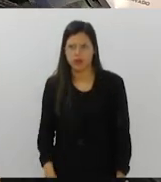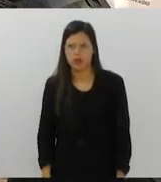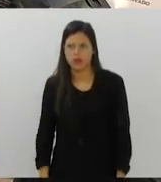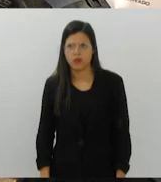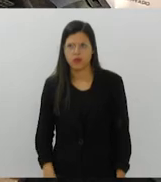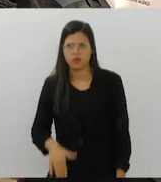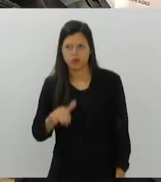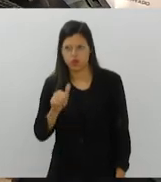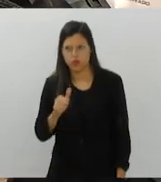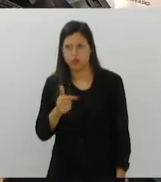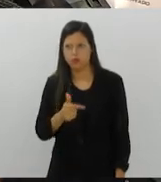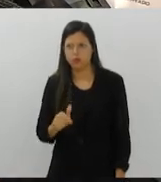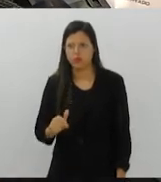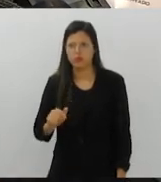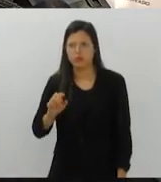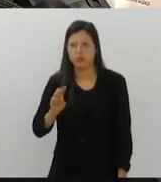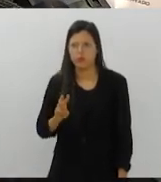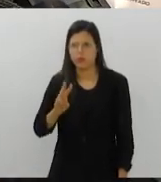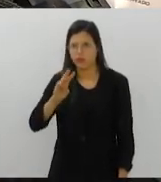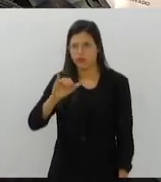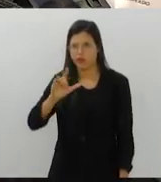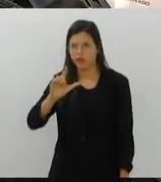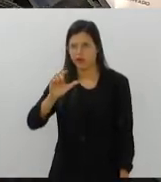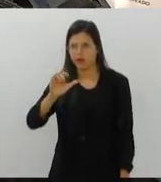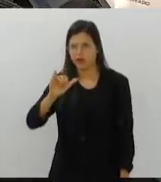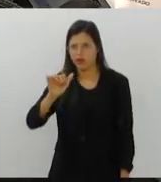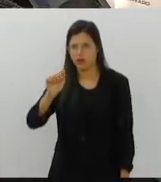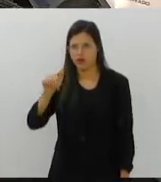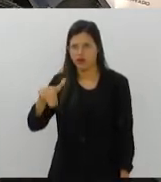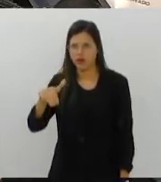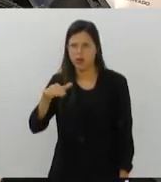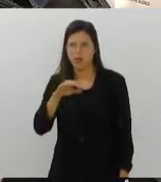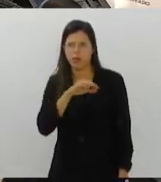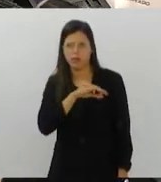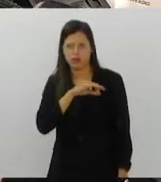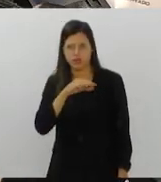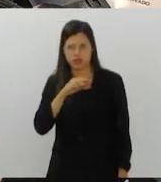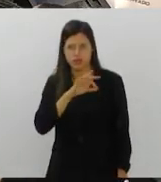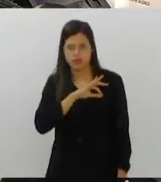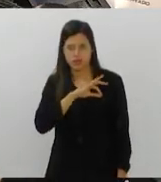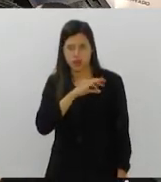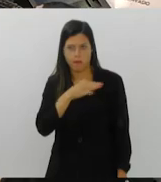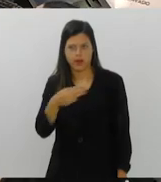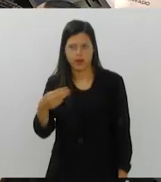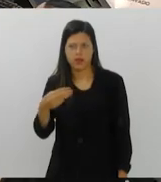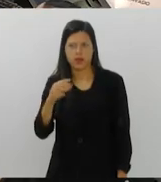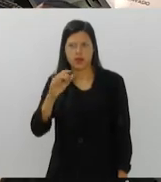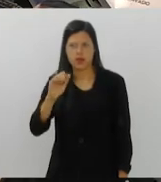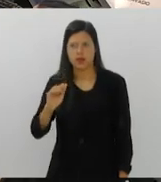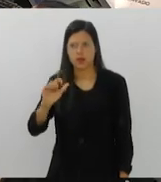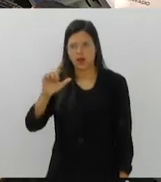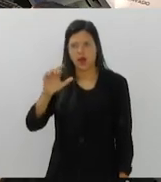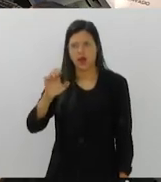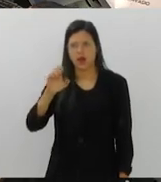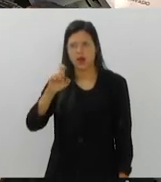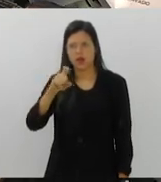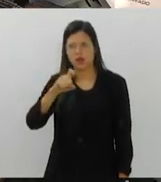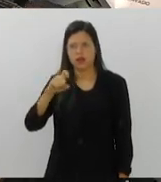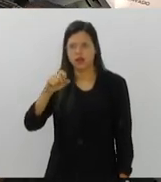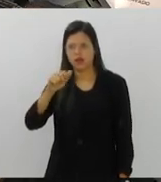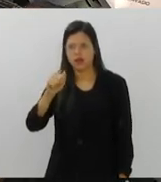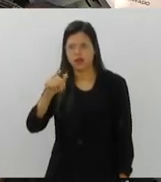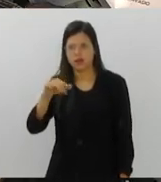os demais. William Gouveia Ramos, policial militar. E Alexandre Batista, policial militar.